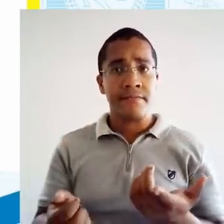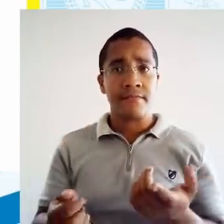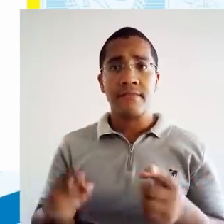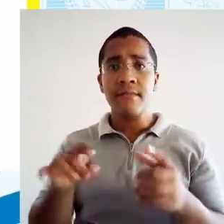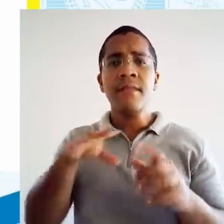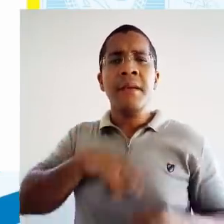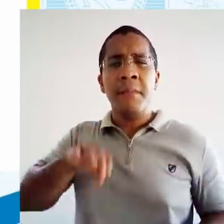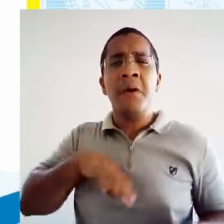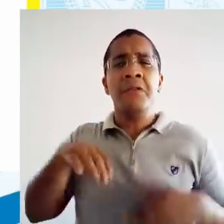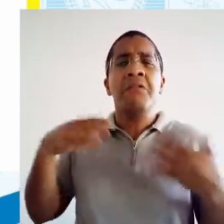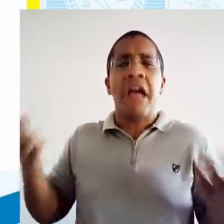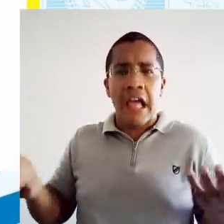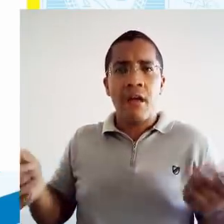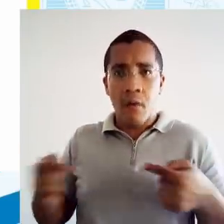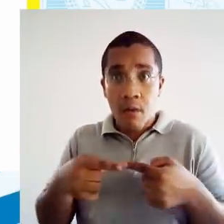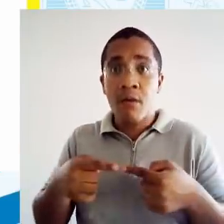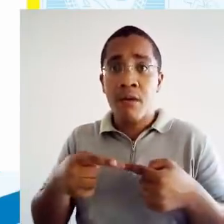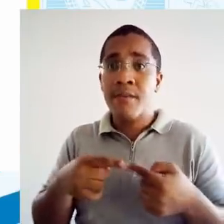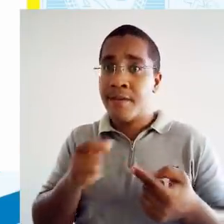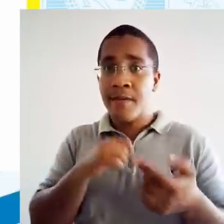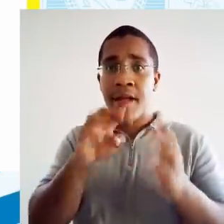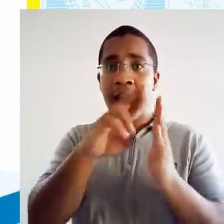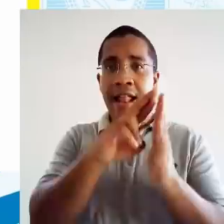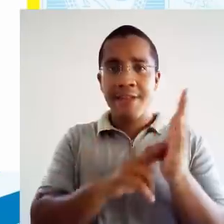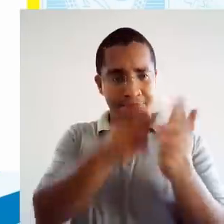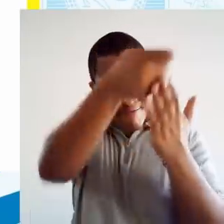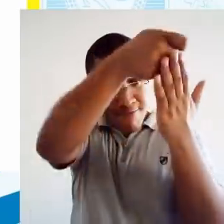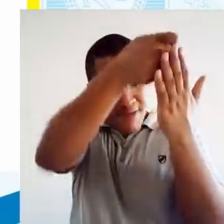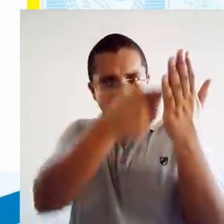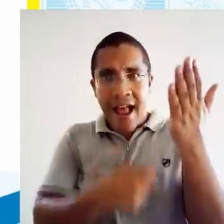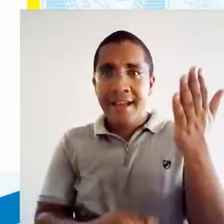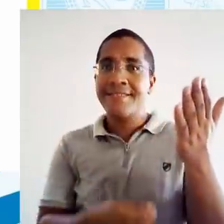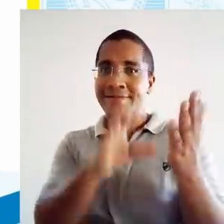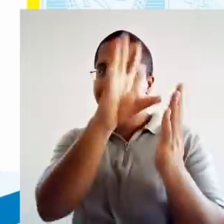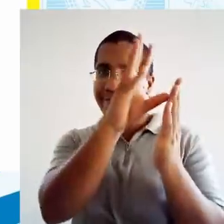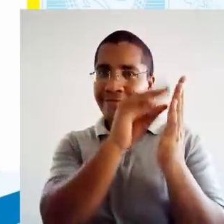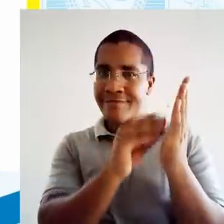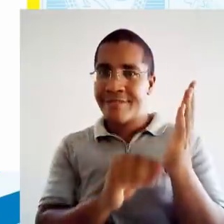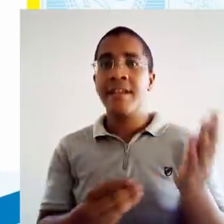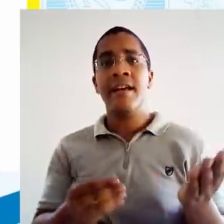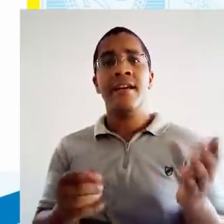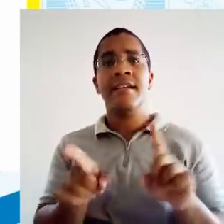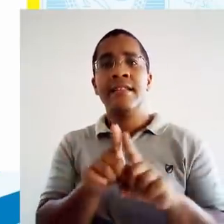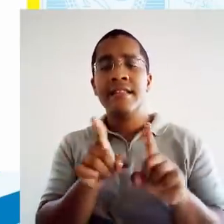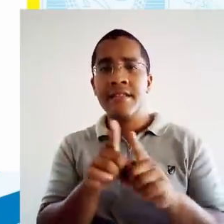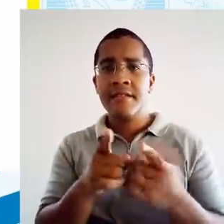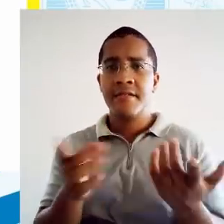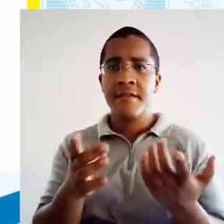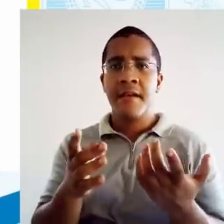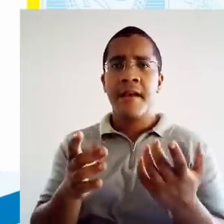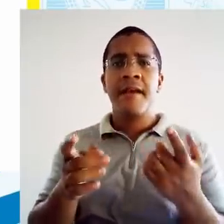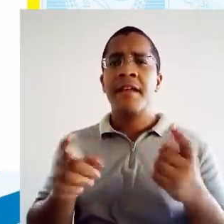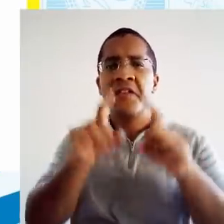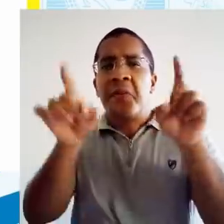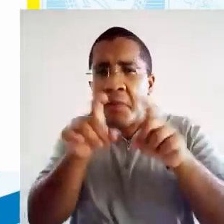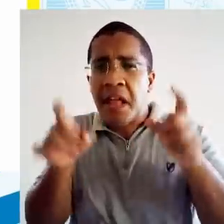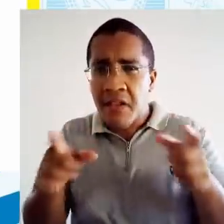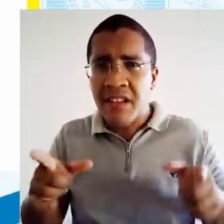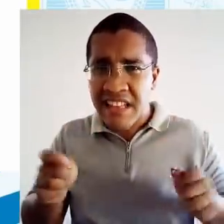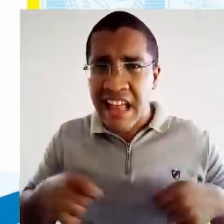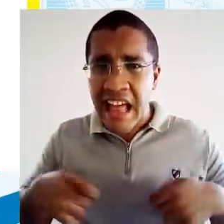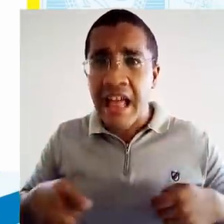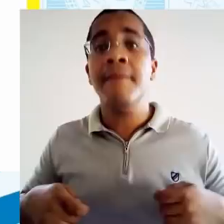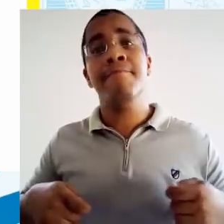de relatórios e discussão de projeto, e na informática, o uso de programas de computador e navegadores